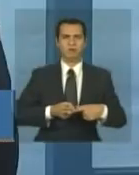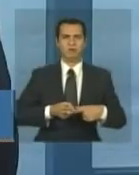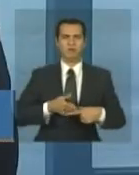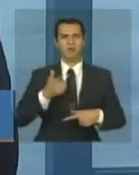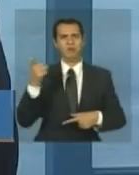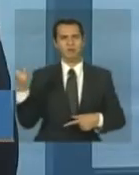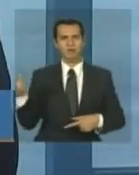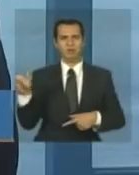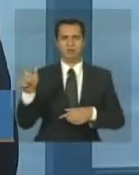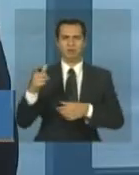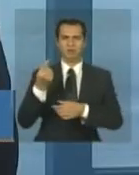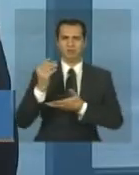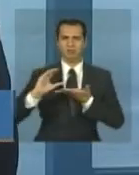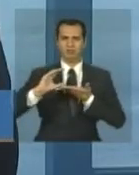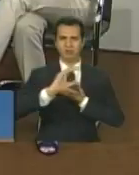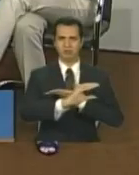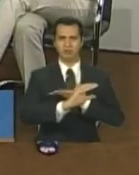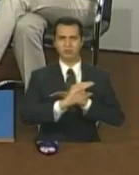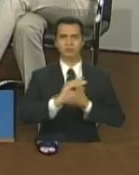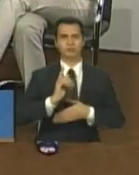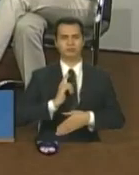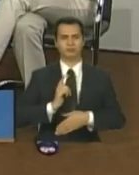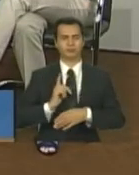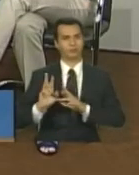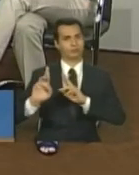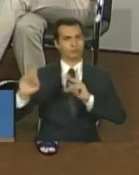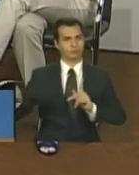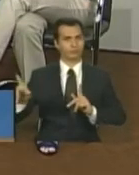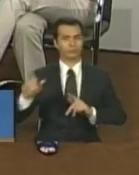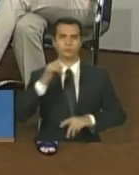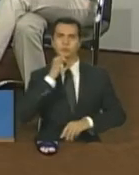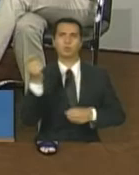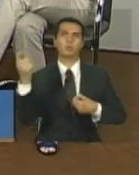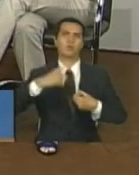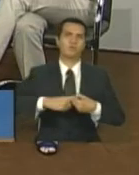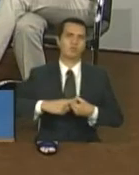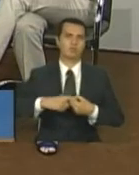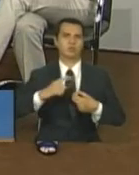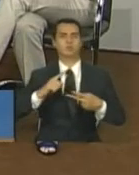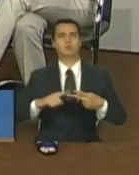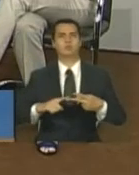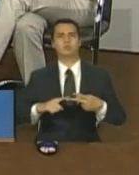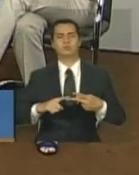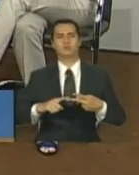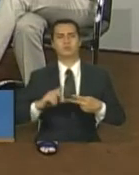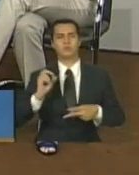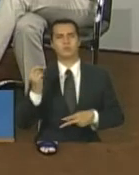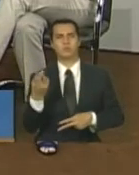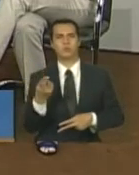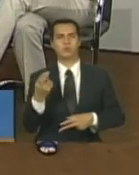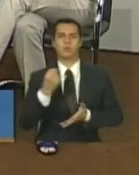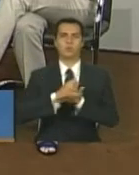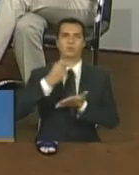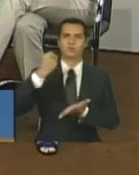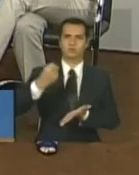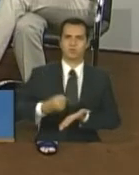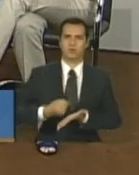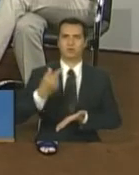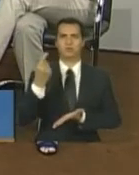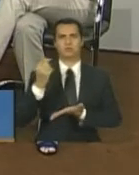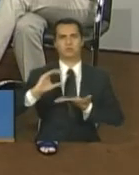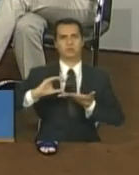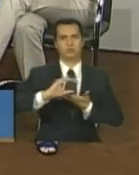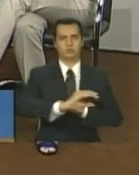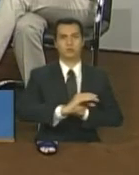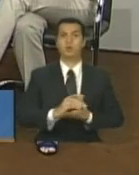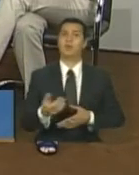eventualmente é atualmente é repassado como caso do convênio no caso do contrato de repasse